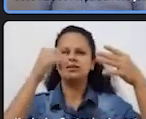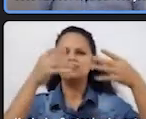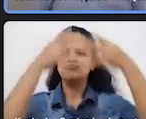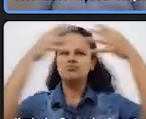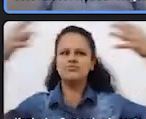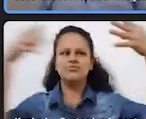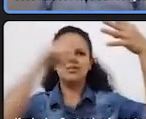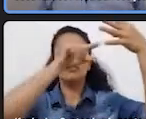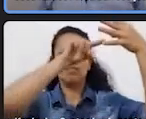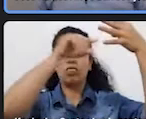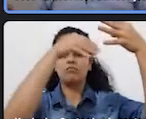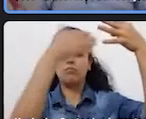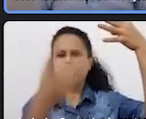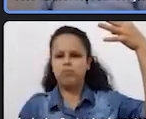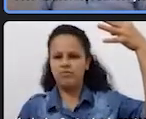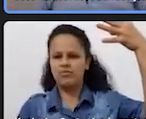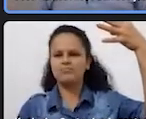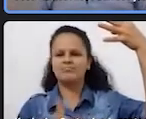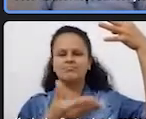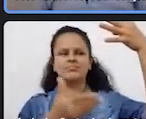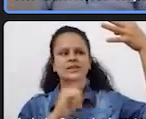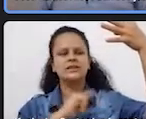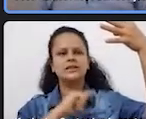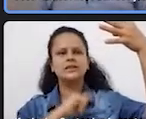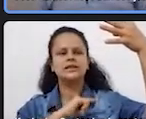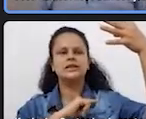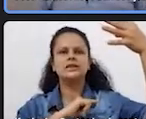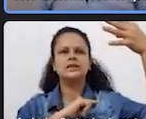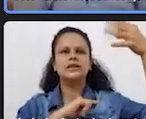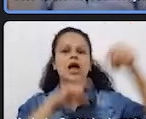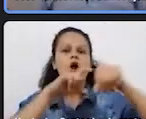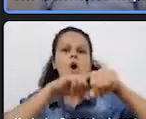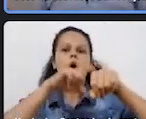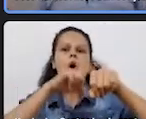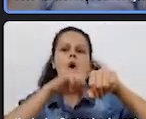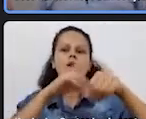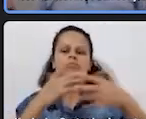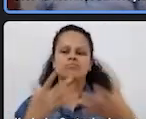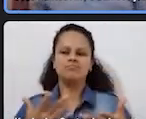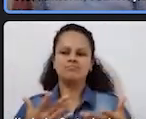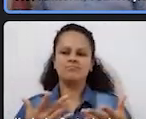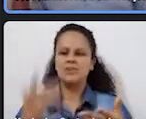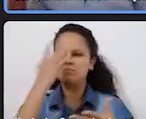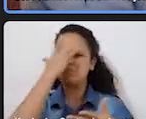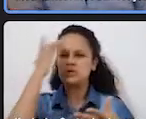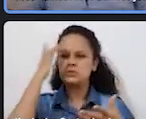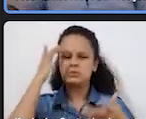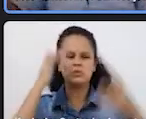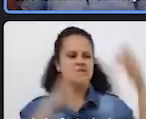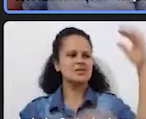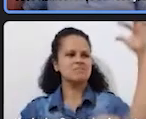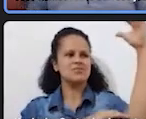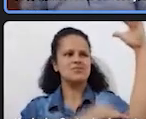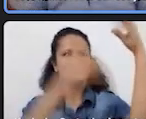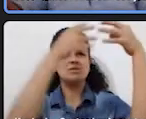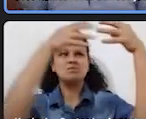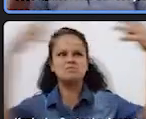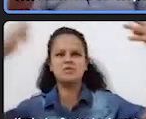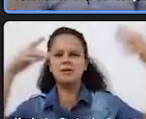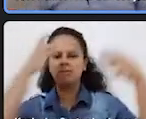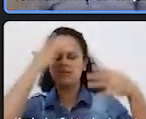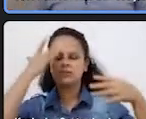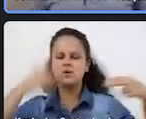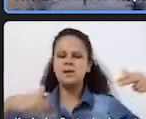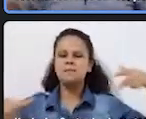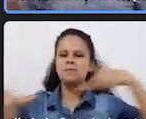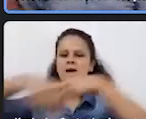cabo, na hora desarmou. Cheio de gente embaixo ali, terceiros